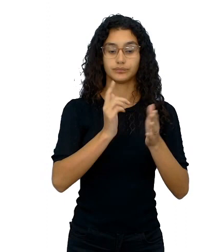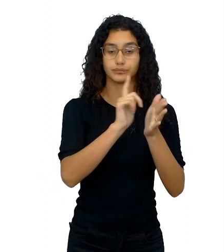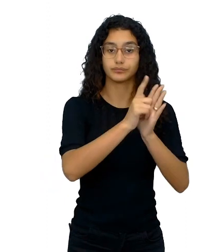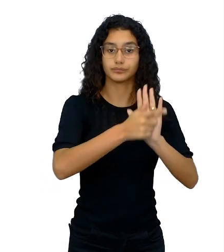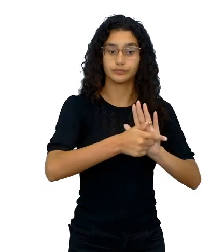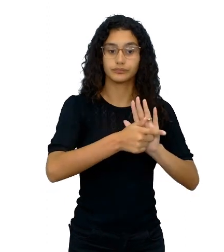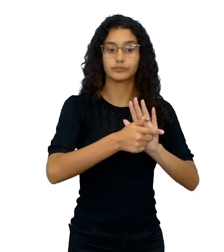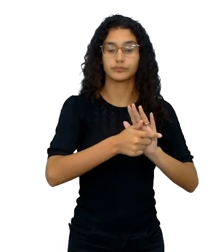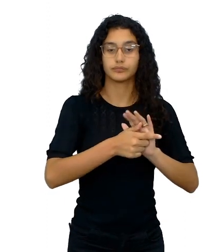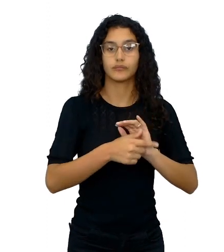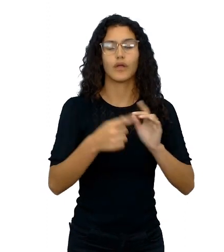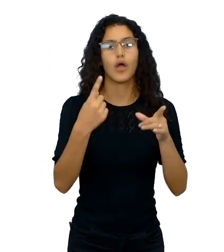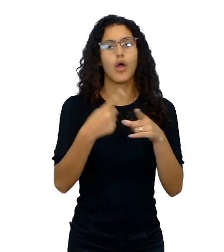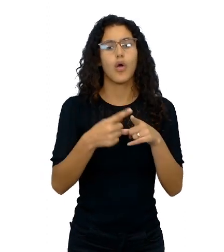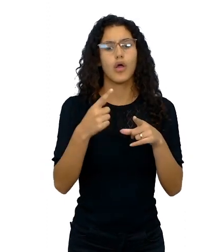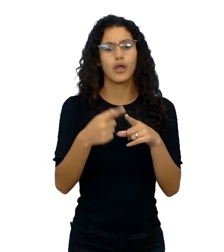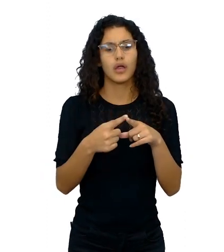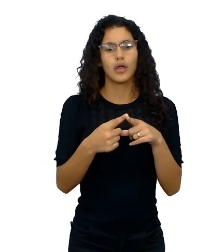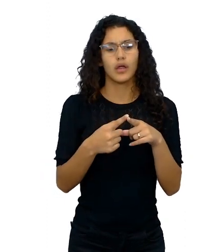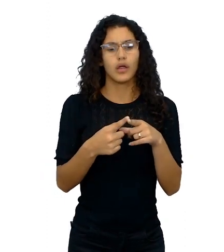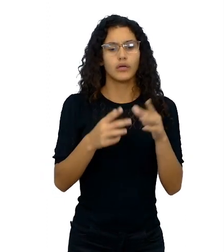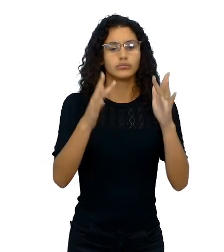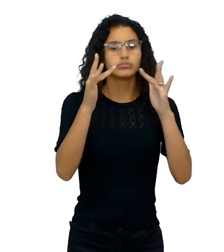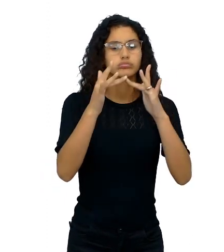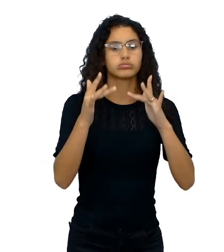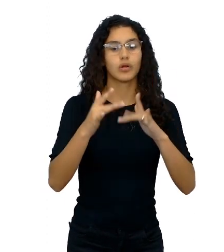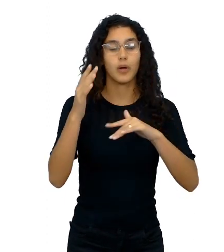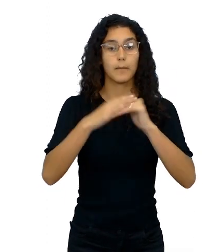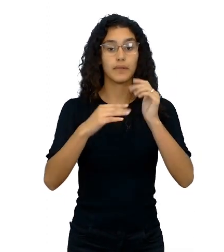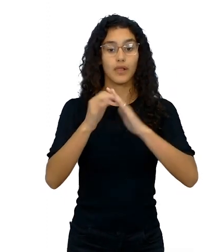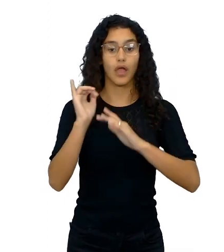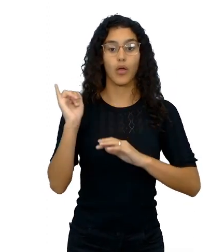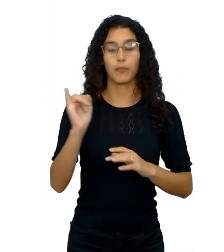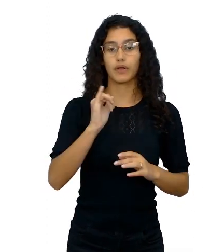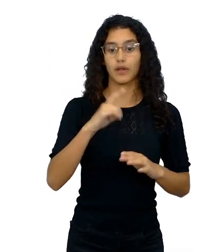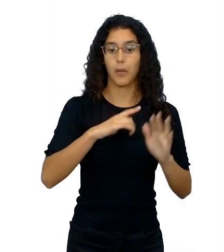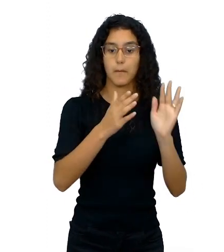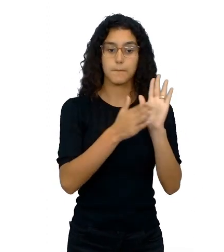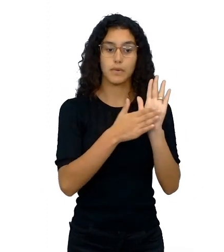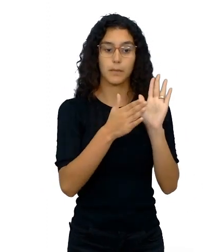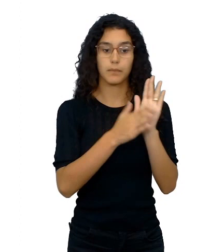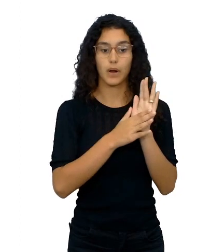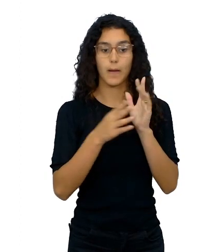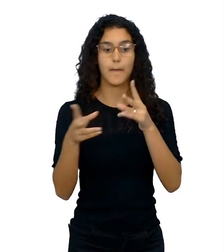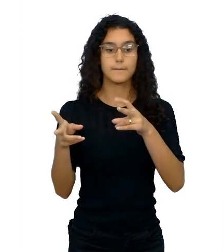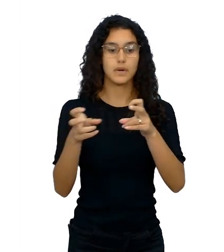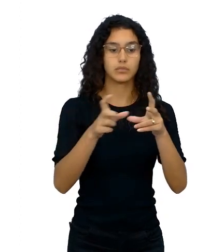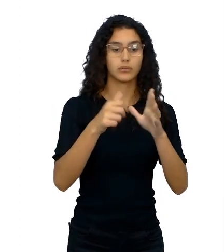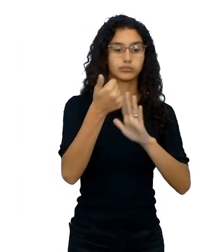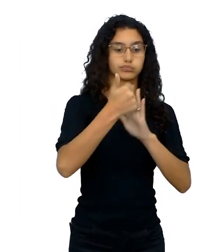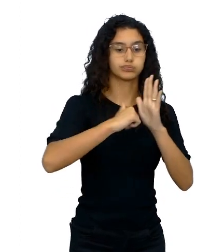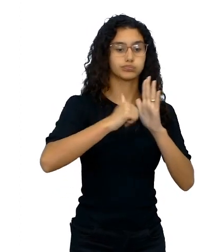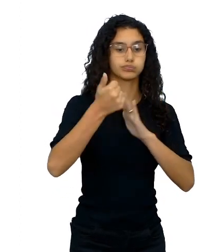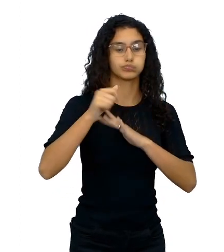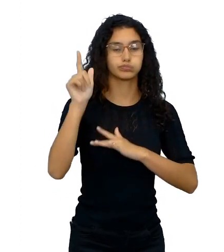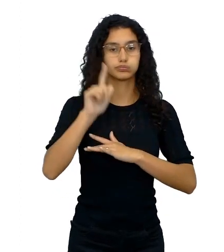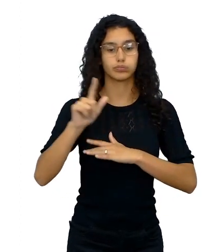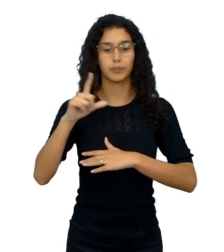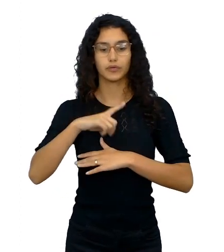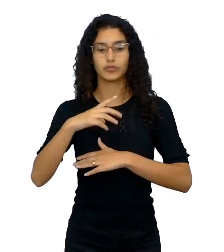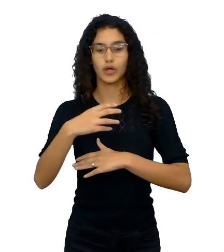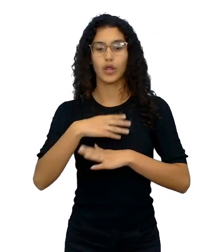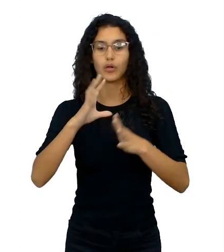gêneros, porque elas se conectam com a habilidade essencial que propõe análise de obras literárias por